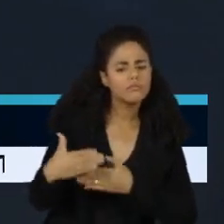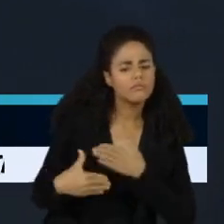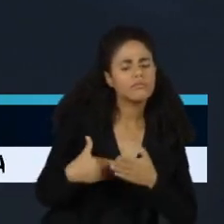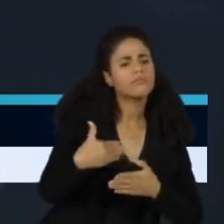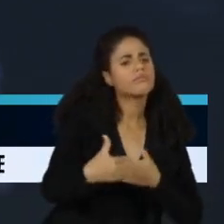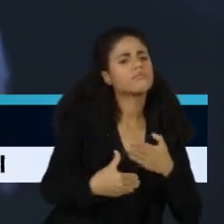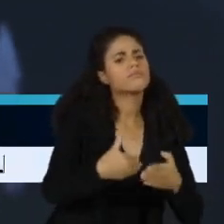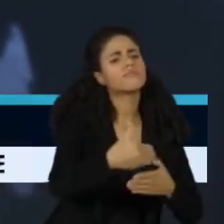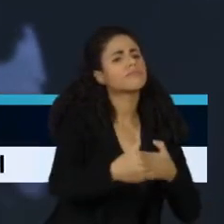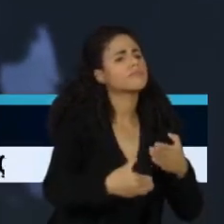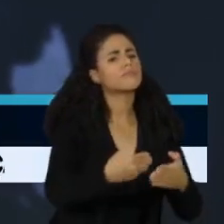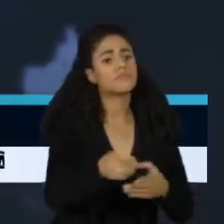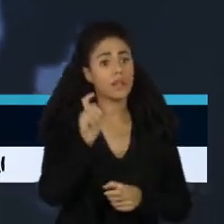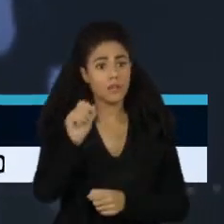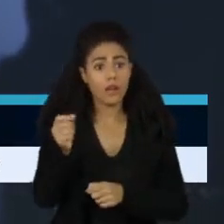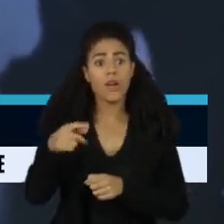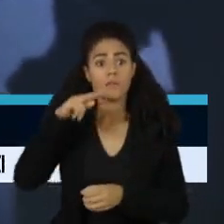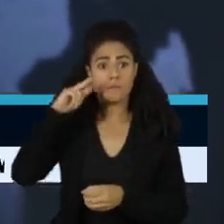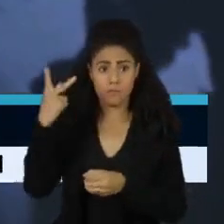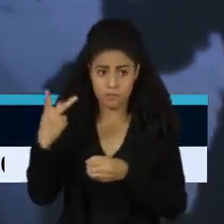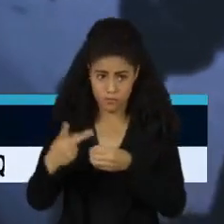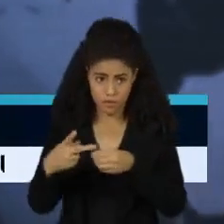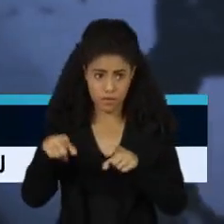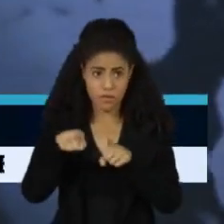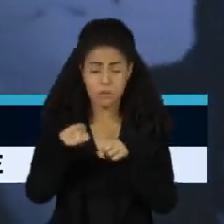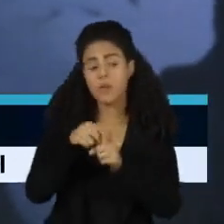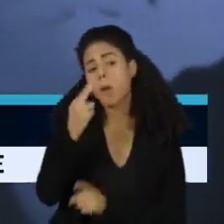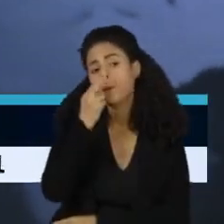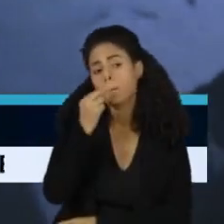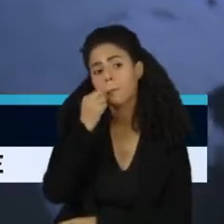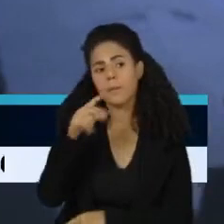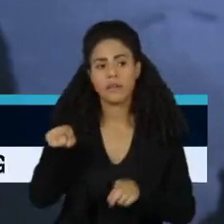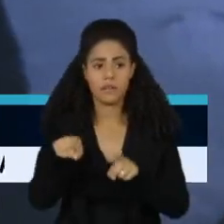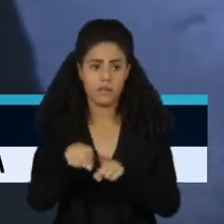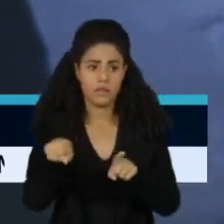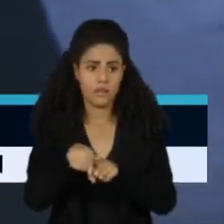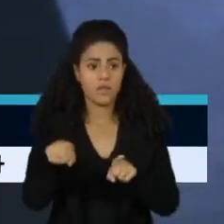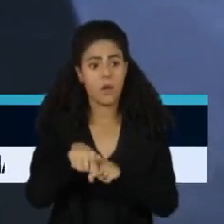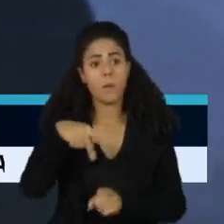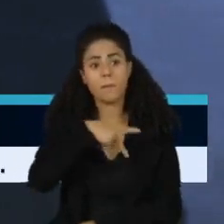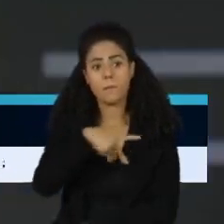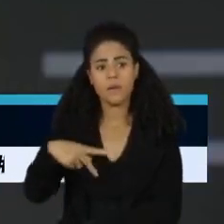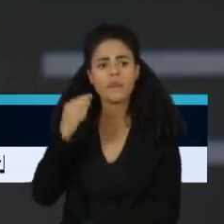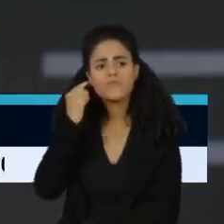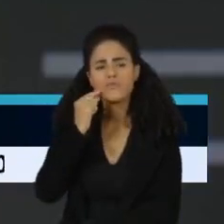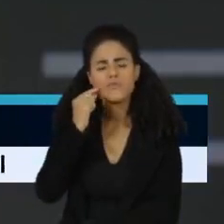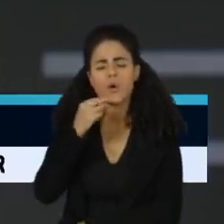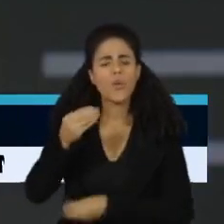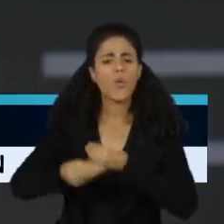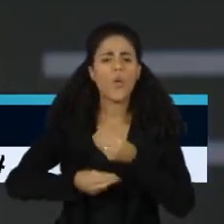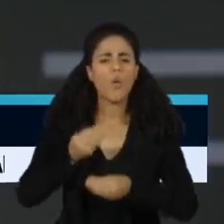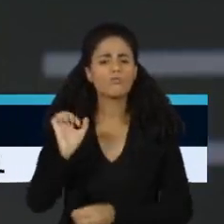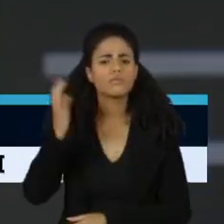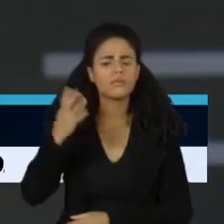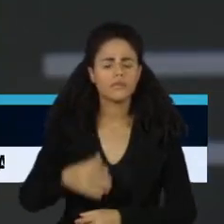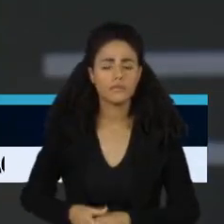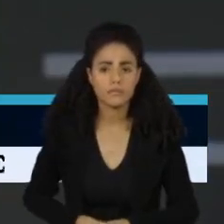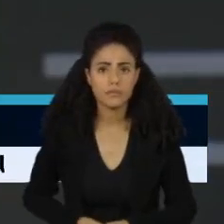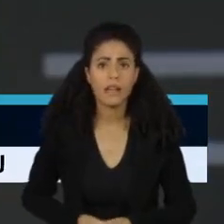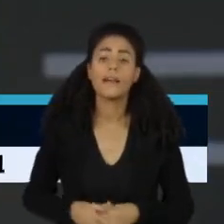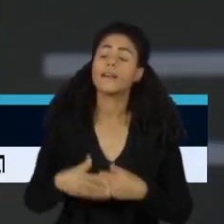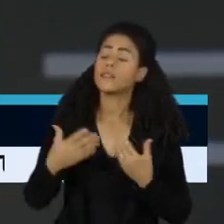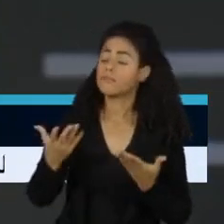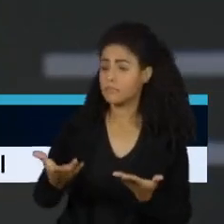que passam pelo escrutínio do procurador-geral, Augusto Aras, e do presidente da Câmara, Arthur Lira? A verdade é que, a essa altura do campeonato, nota